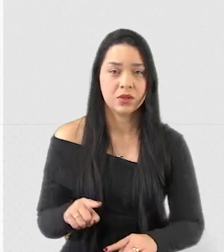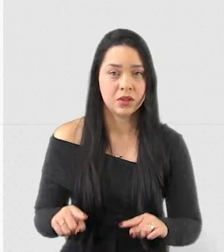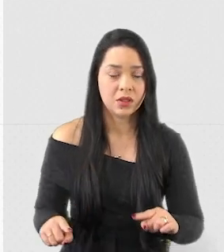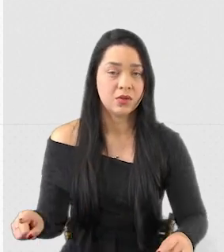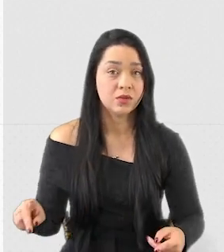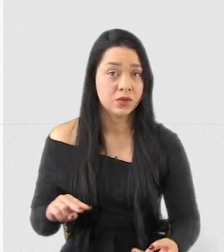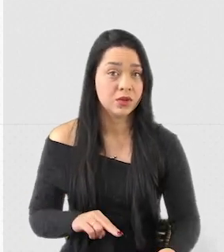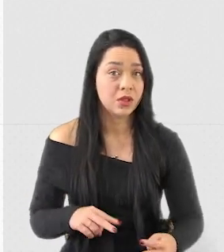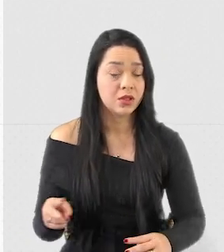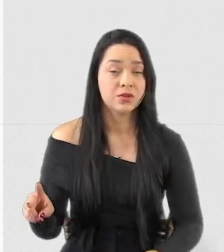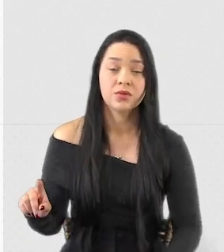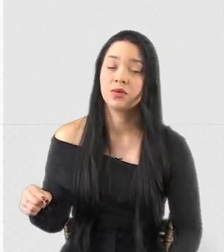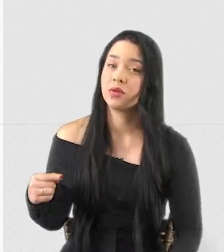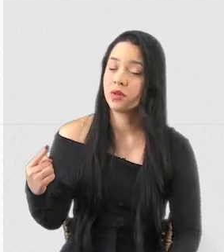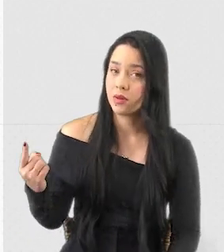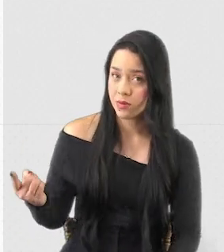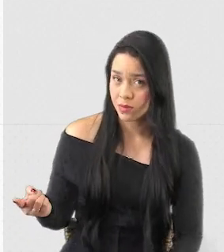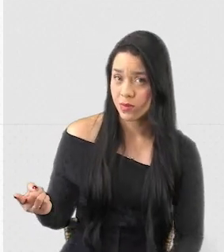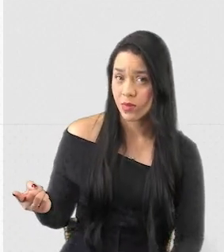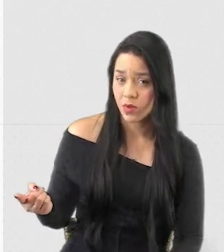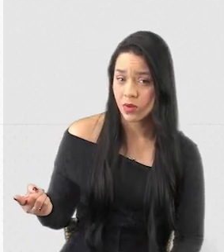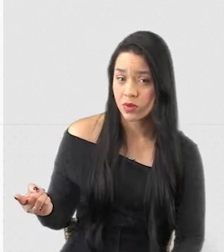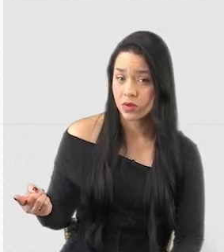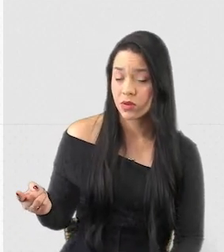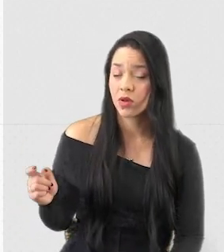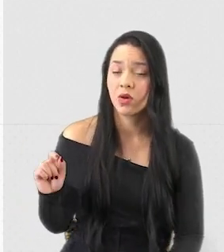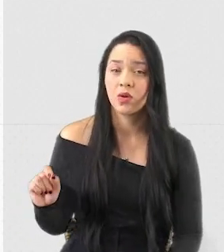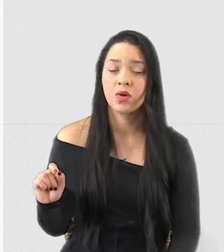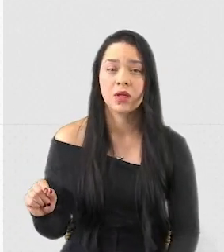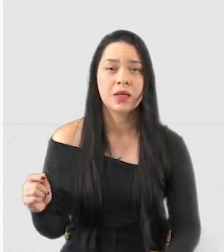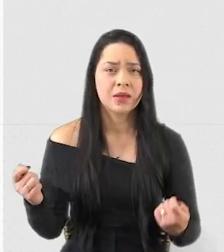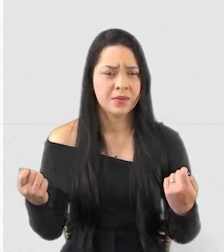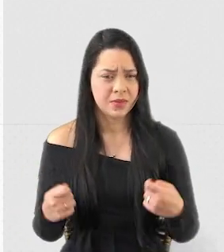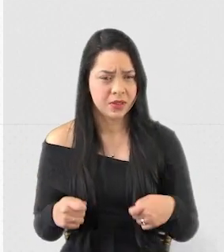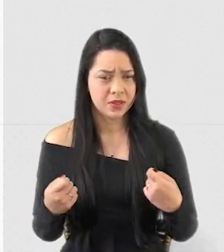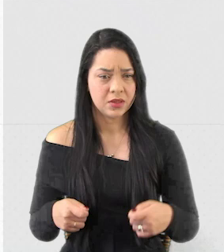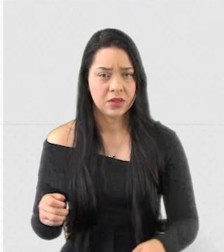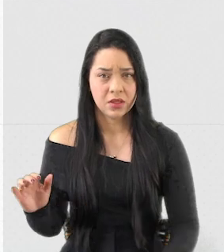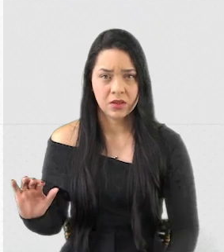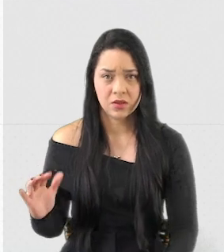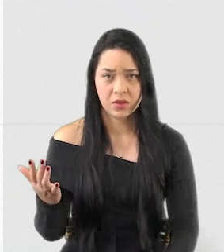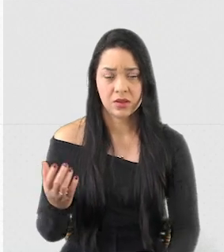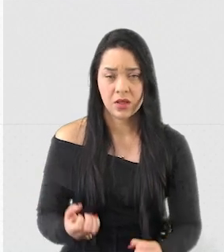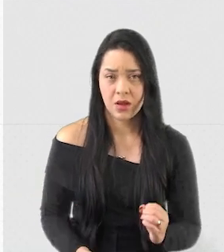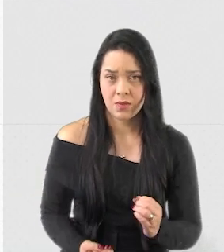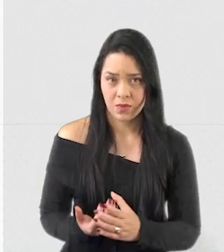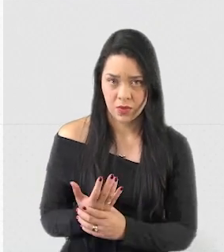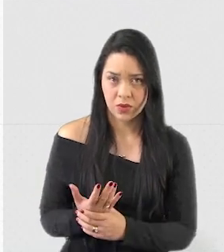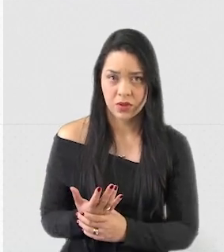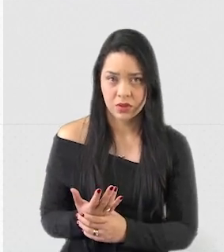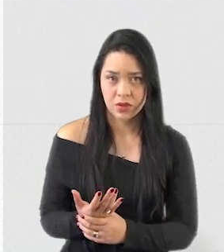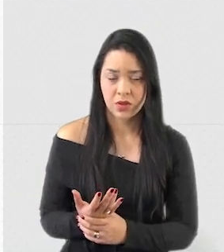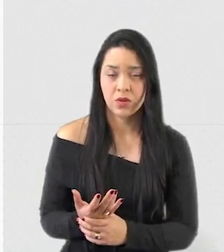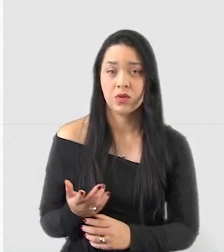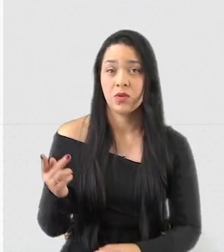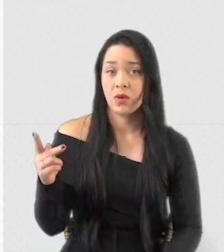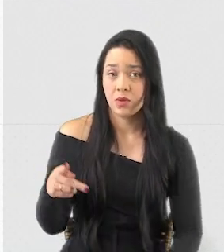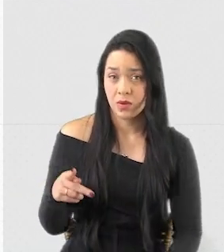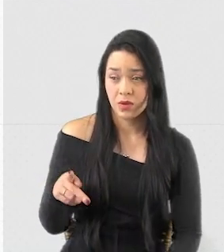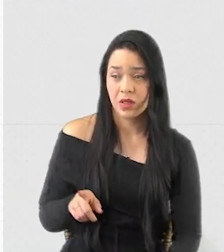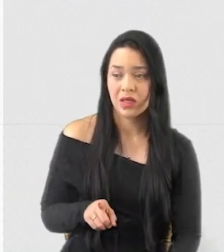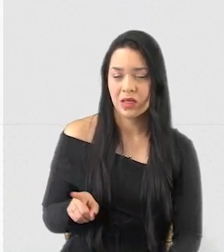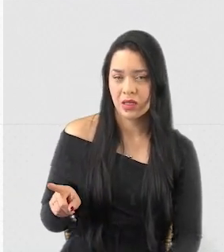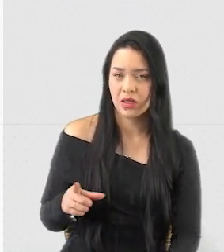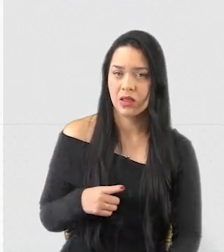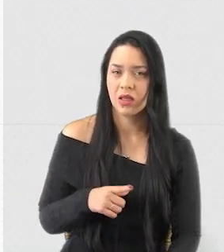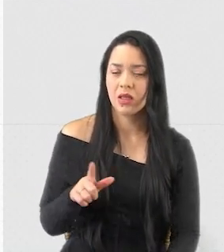genético. Após essa duplicação, pessoal, quando a gente precisa que ocorra a produção de uma proteína por aquele